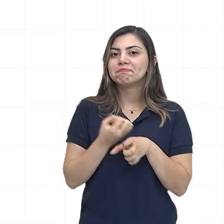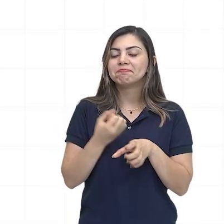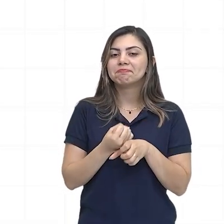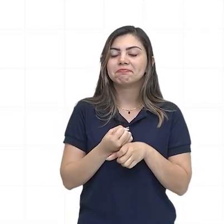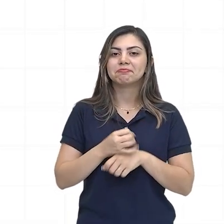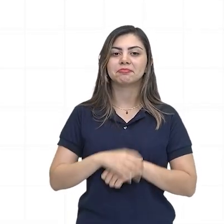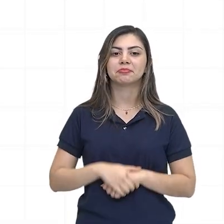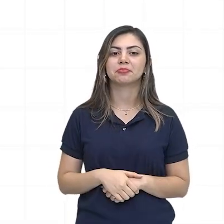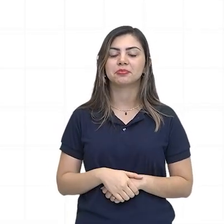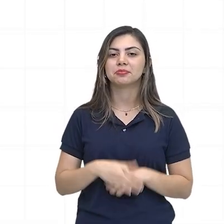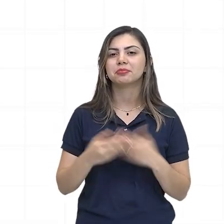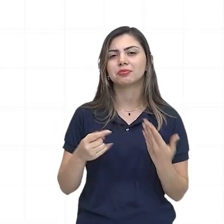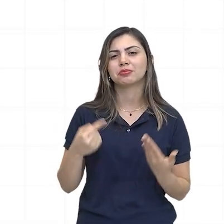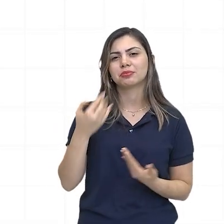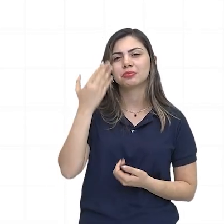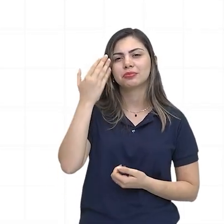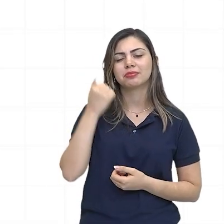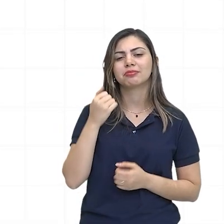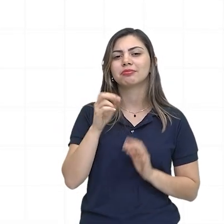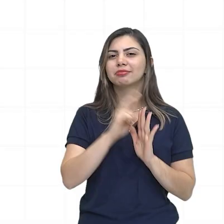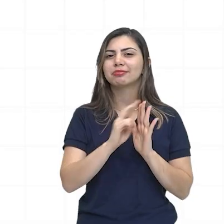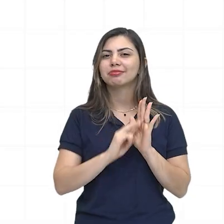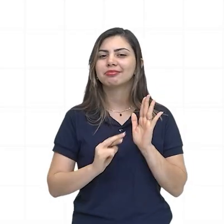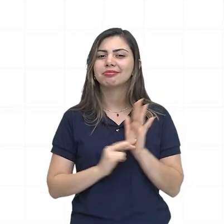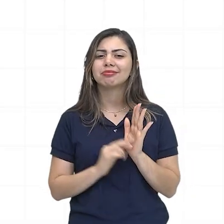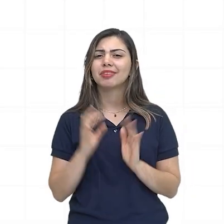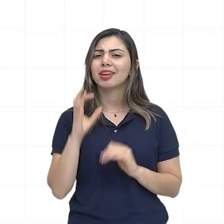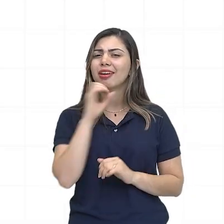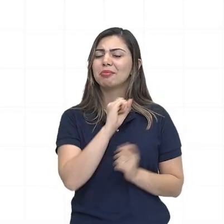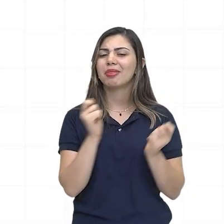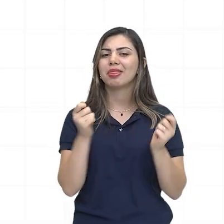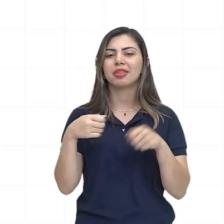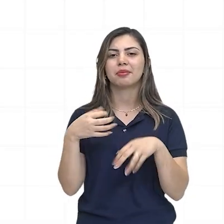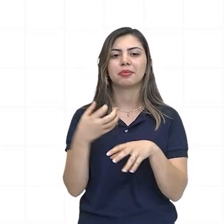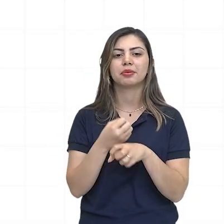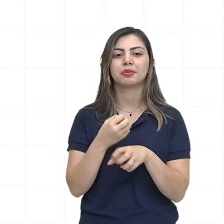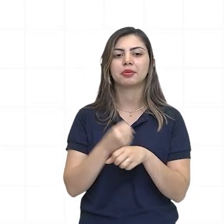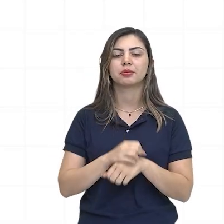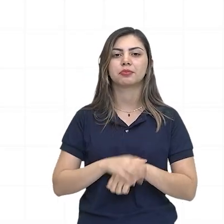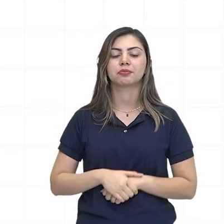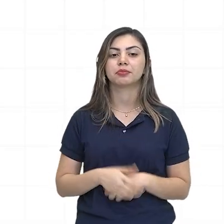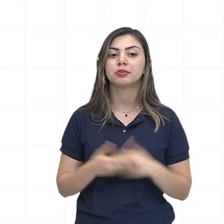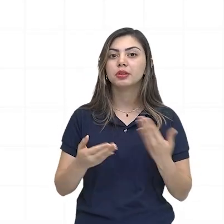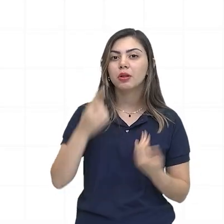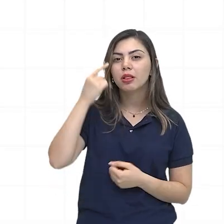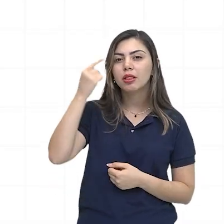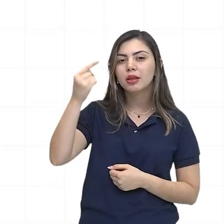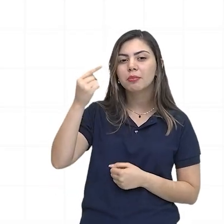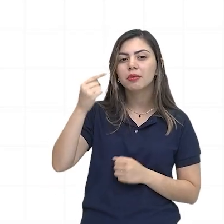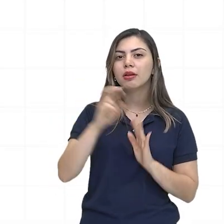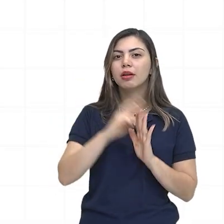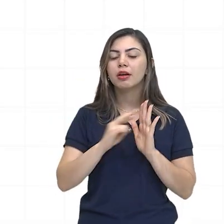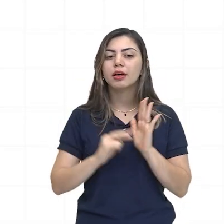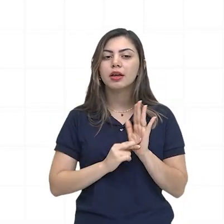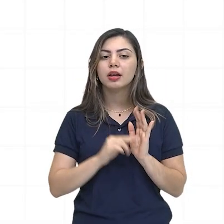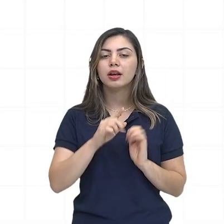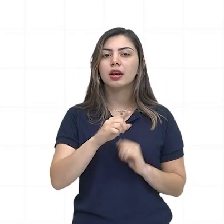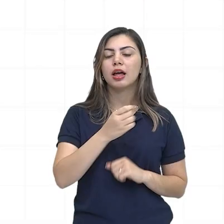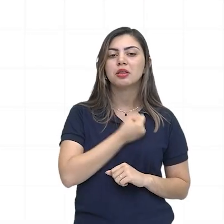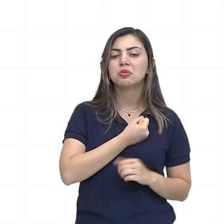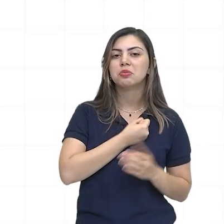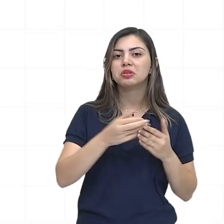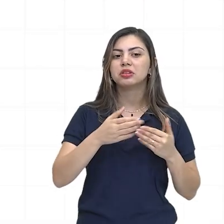isso? Se a gente sabe aplicar a propriedade, rapidinho a gente resolve. Qualquer valor elevado a zero é igual a